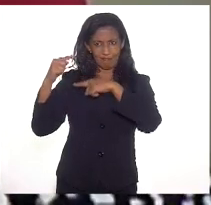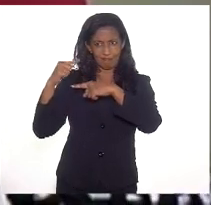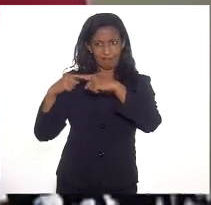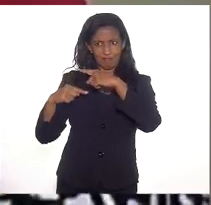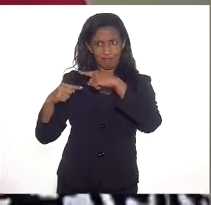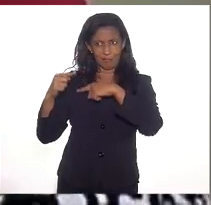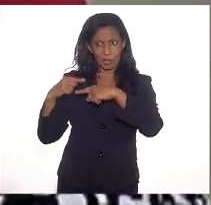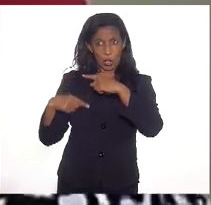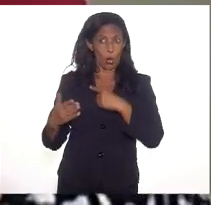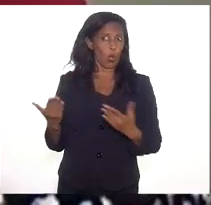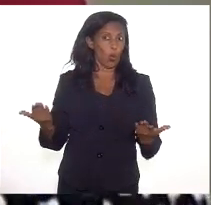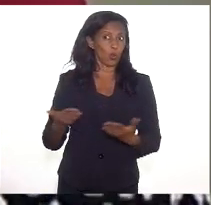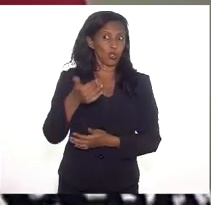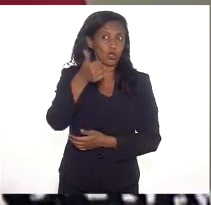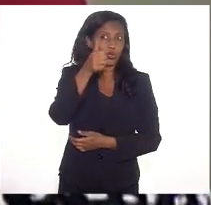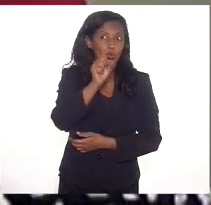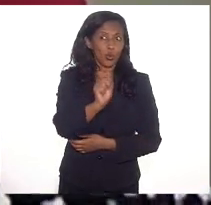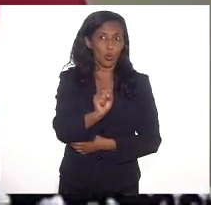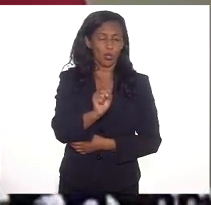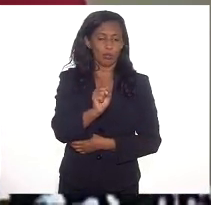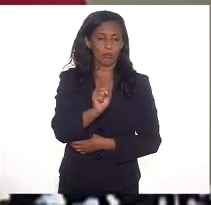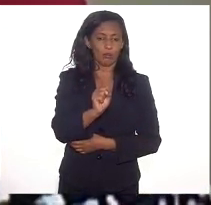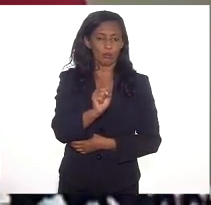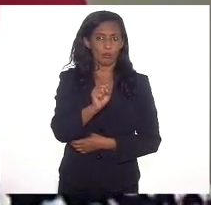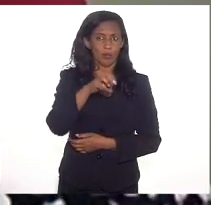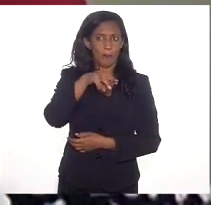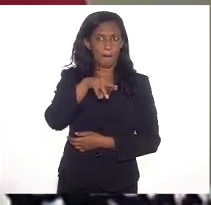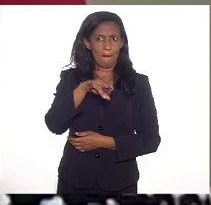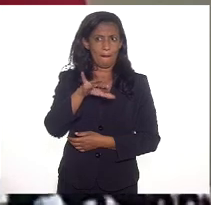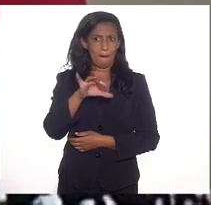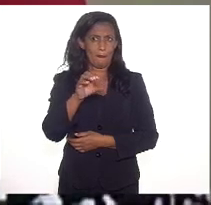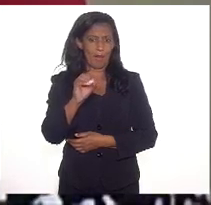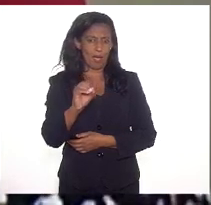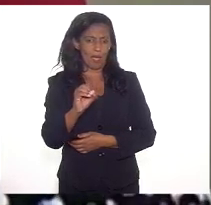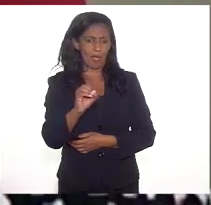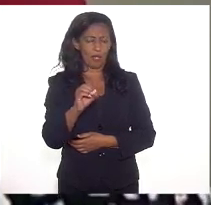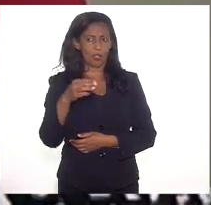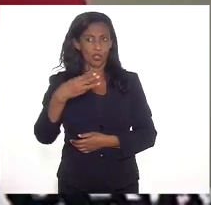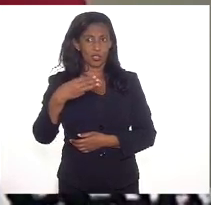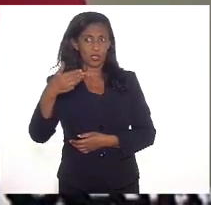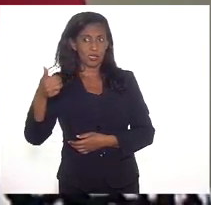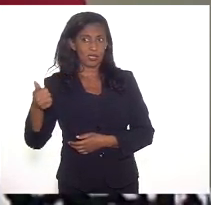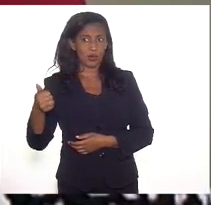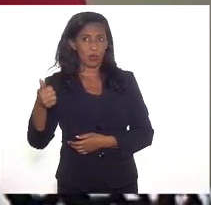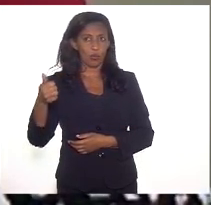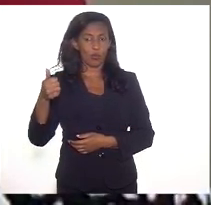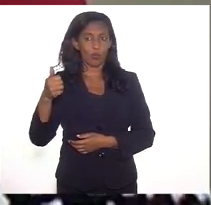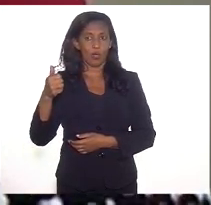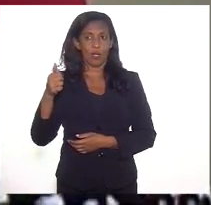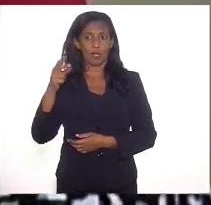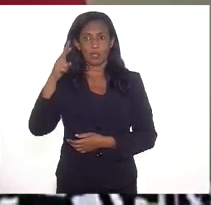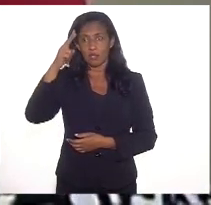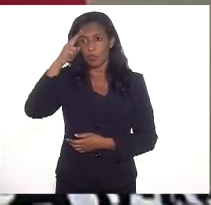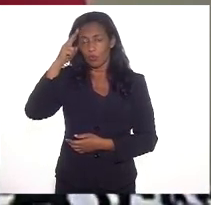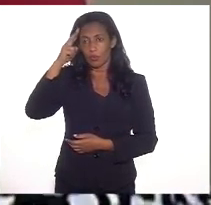dia 18 de maio, né? Dia 31 de maio é numa segunda-feira, então estamos a 15